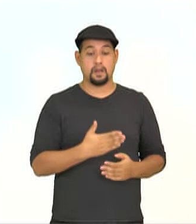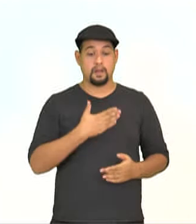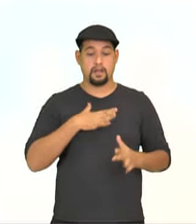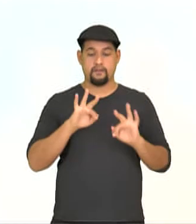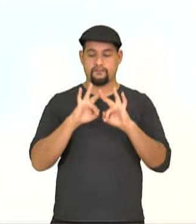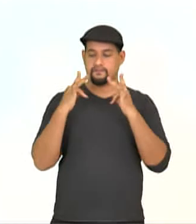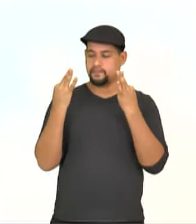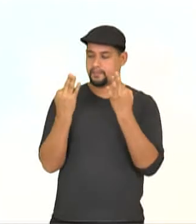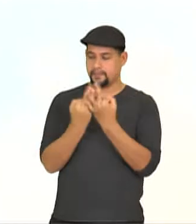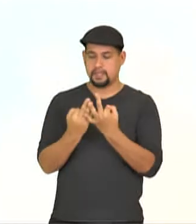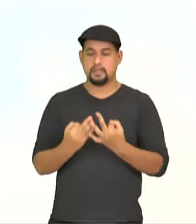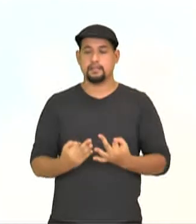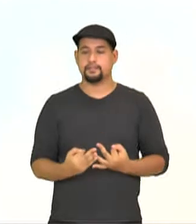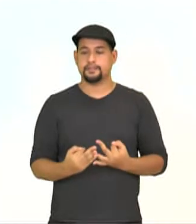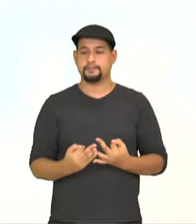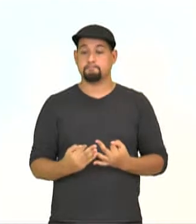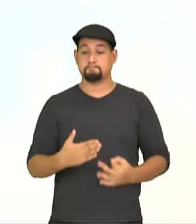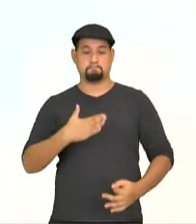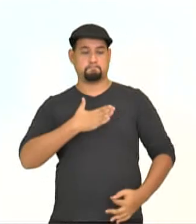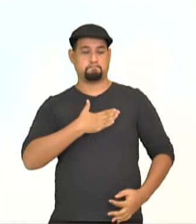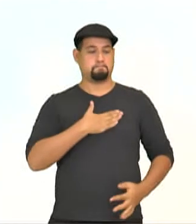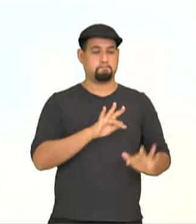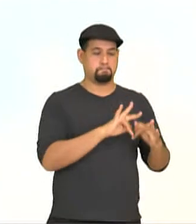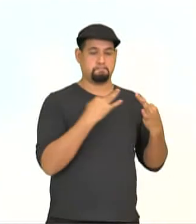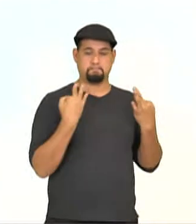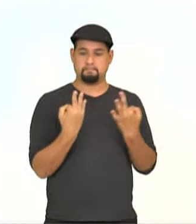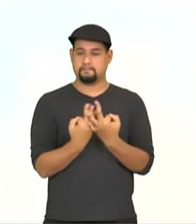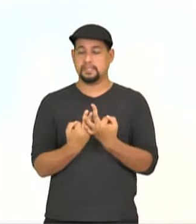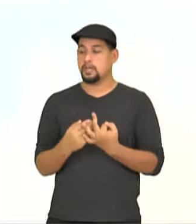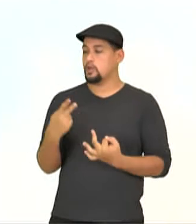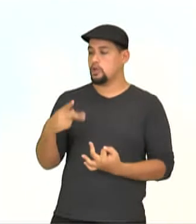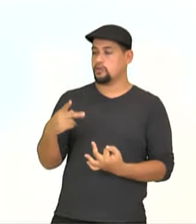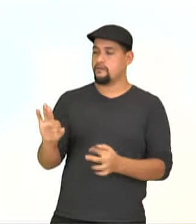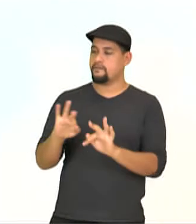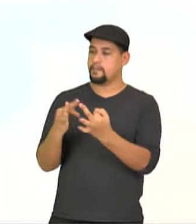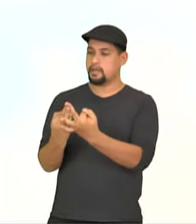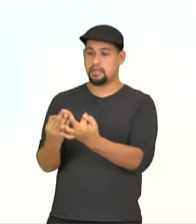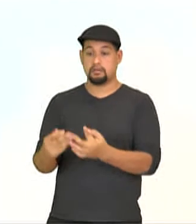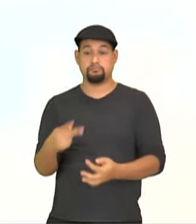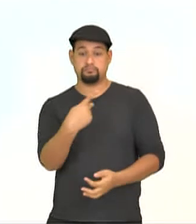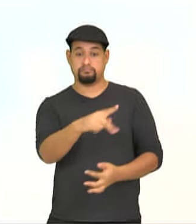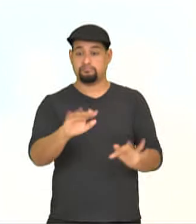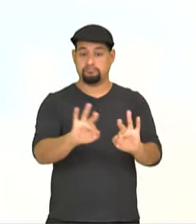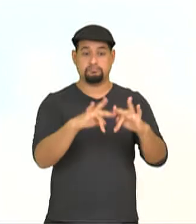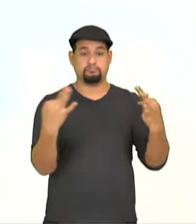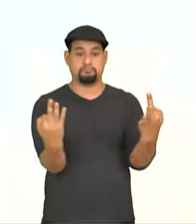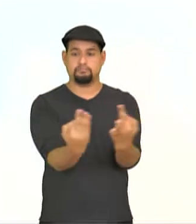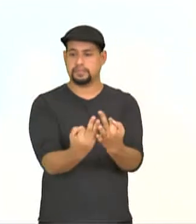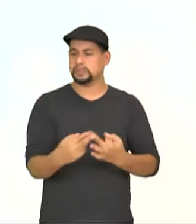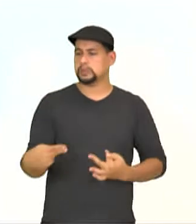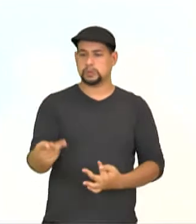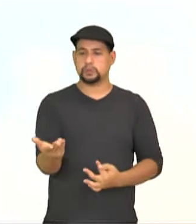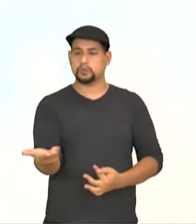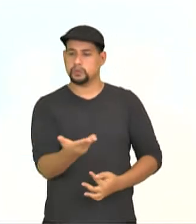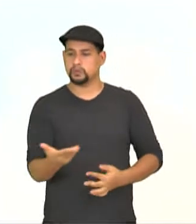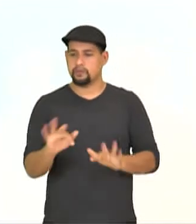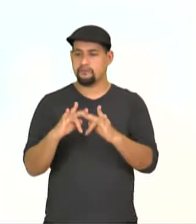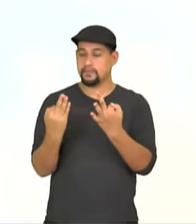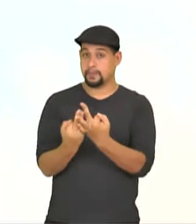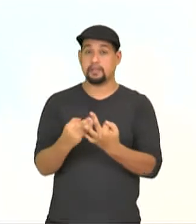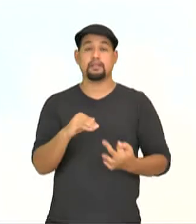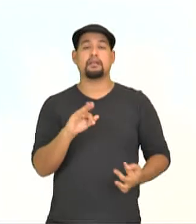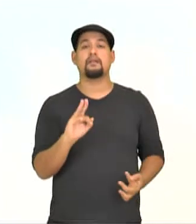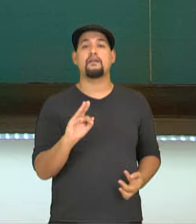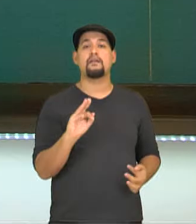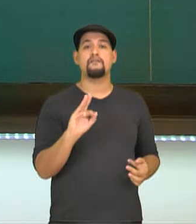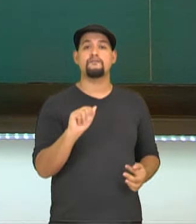família, mis famílias. Tu família, tus famílias. Su família e sus famílias. Família é